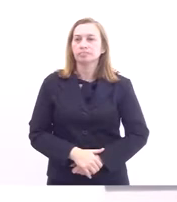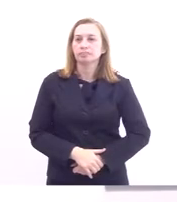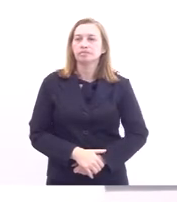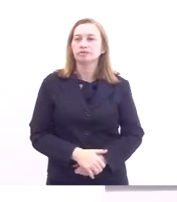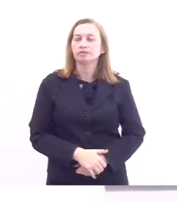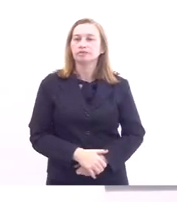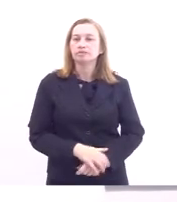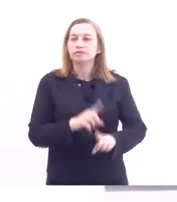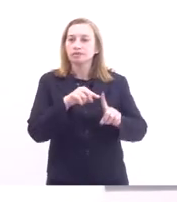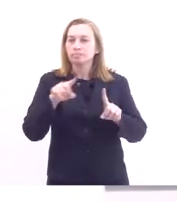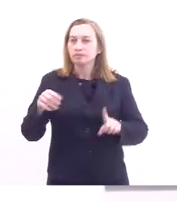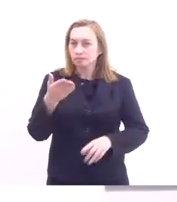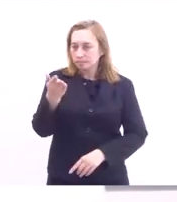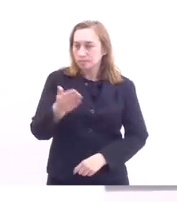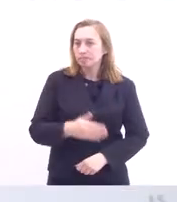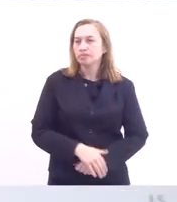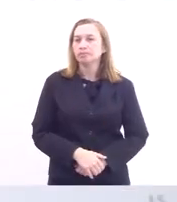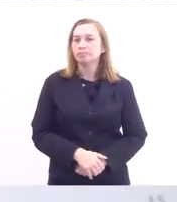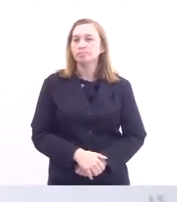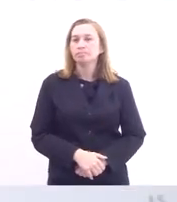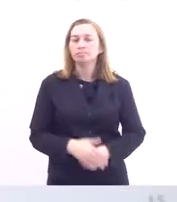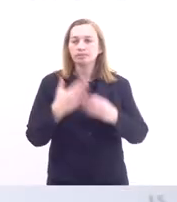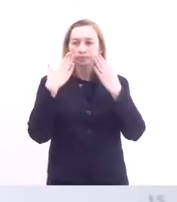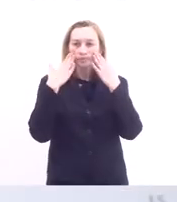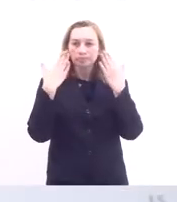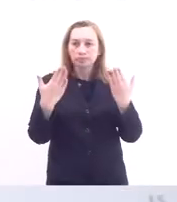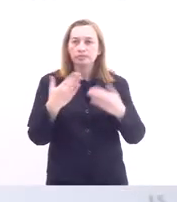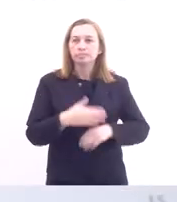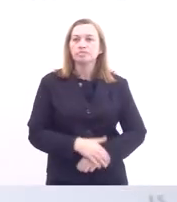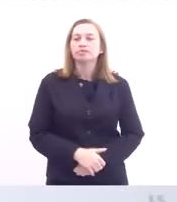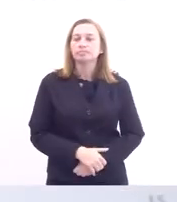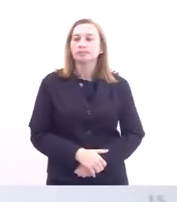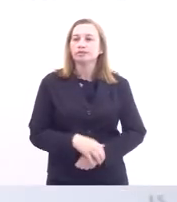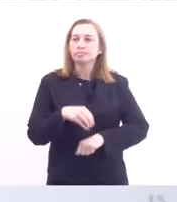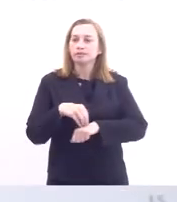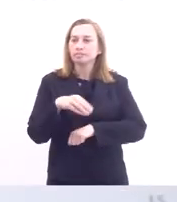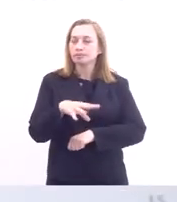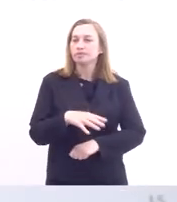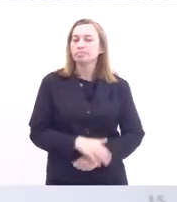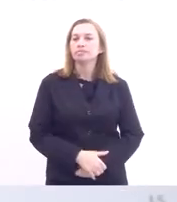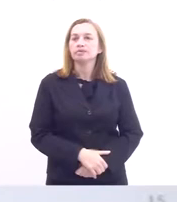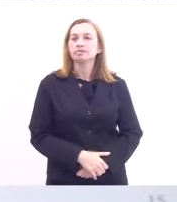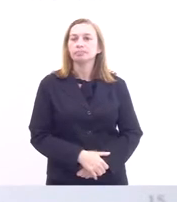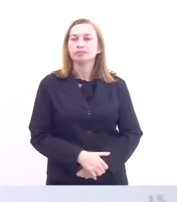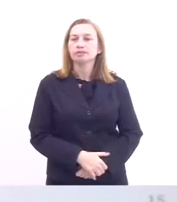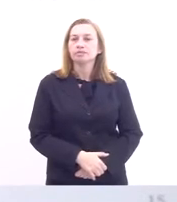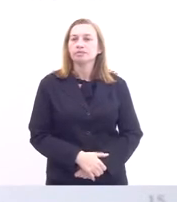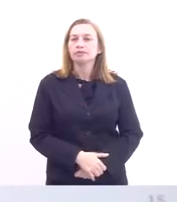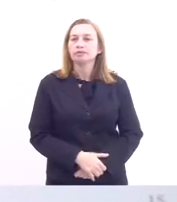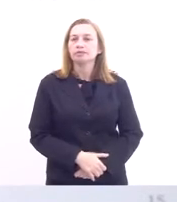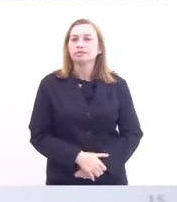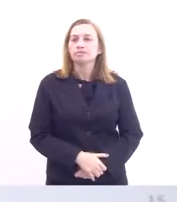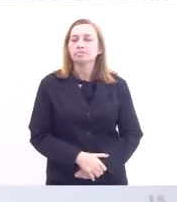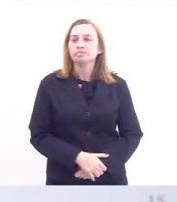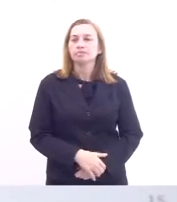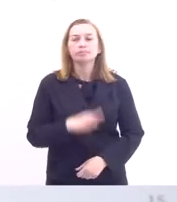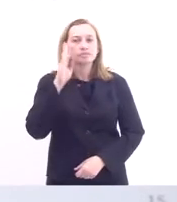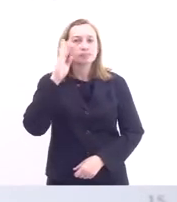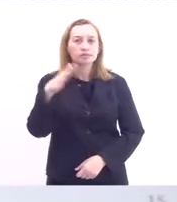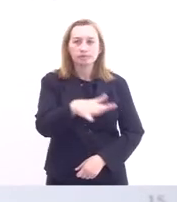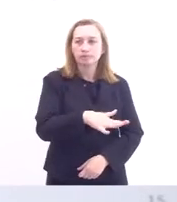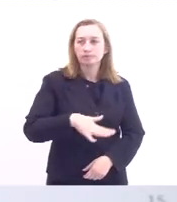Esse gráfico, o próximo gráfico, ele apresenta destaque para as principais